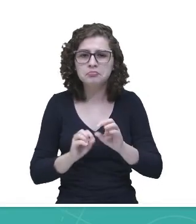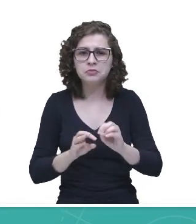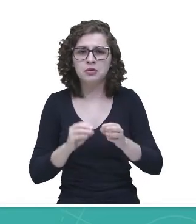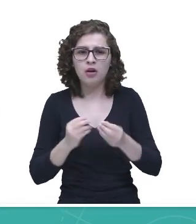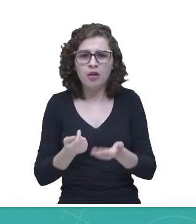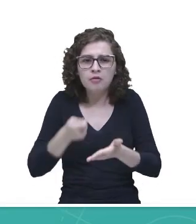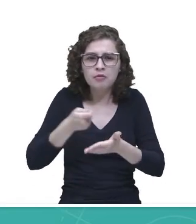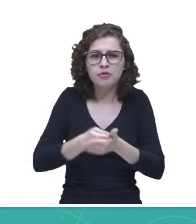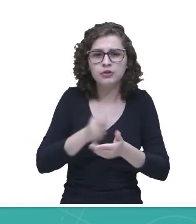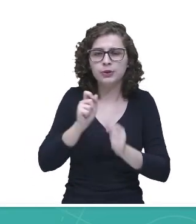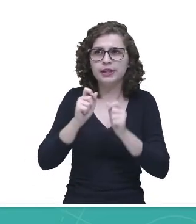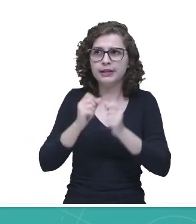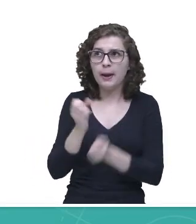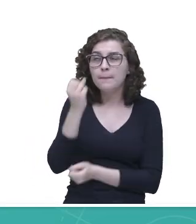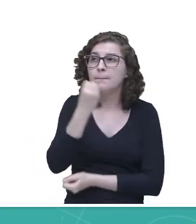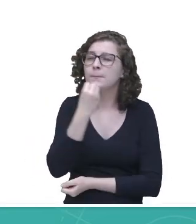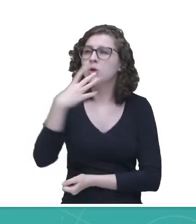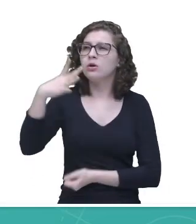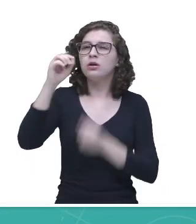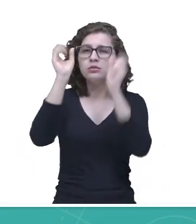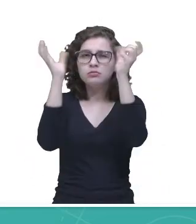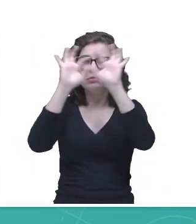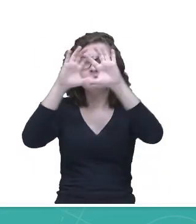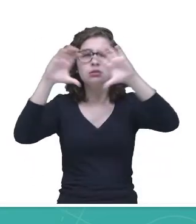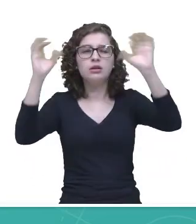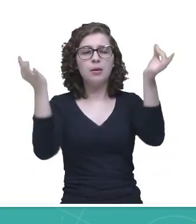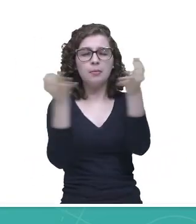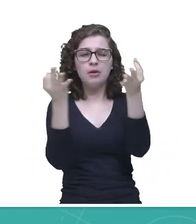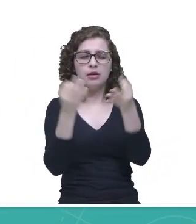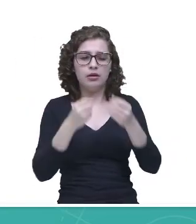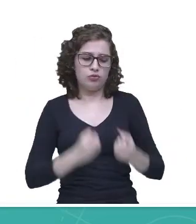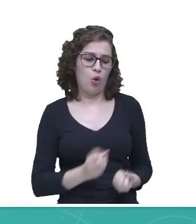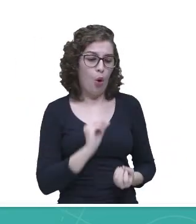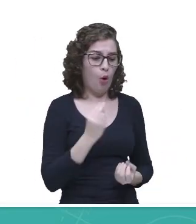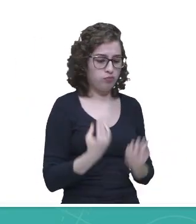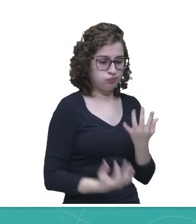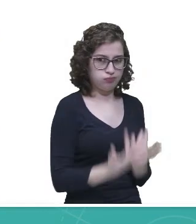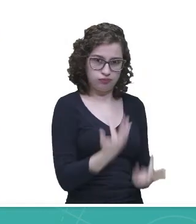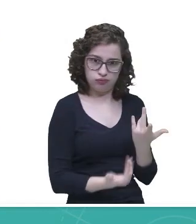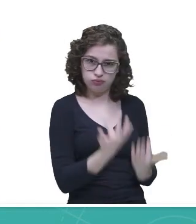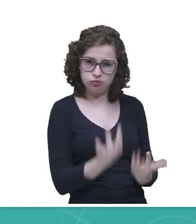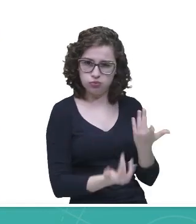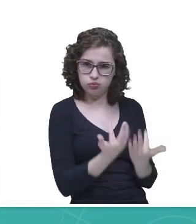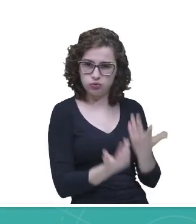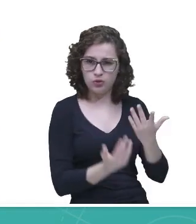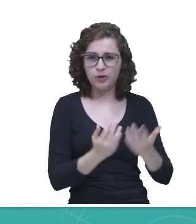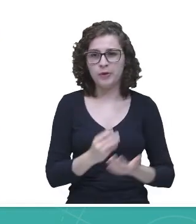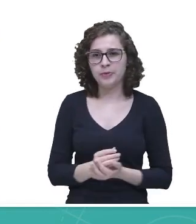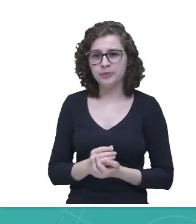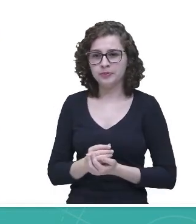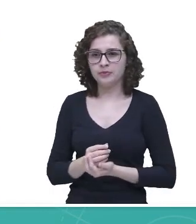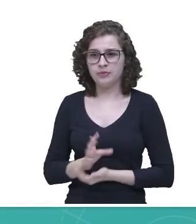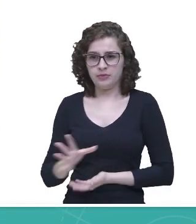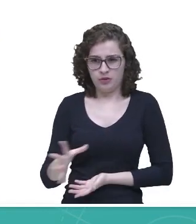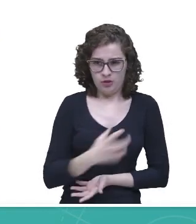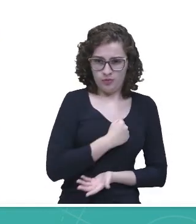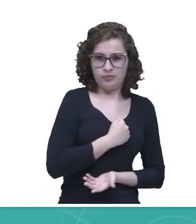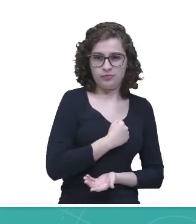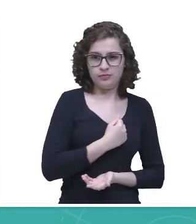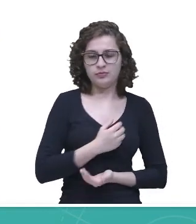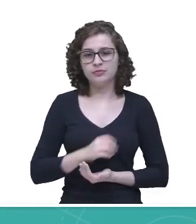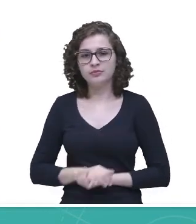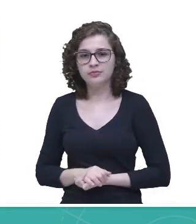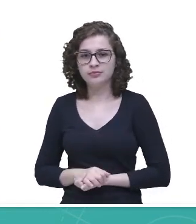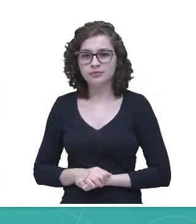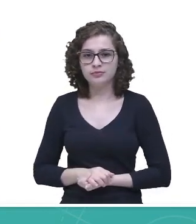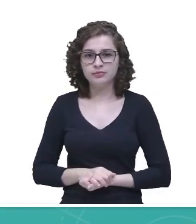céu, inferno e a salvação apenas para os que seguissem a vontade de Deus. As 3 ordens da sociedade feudal